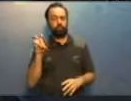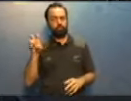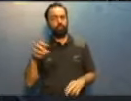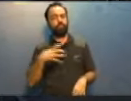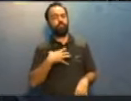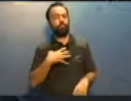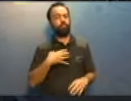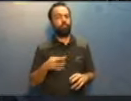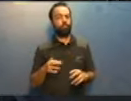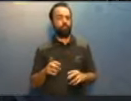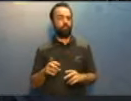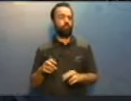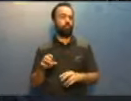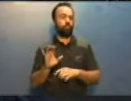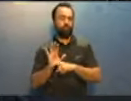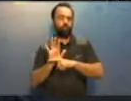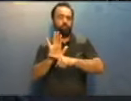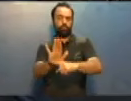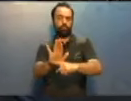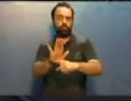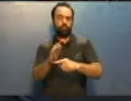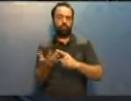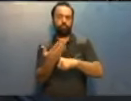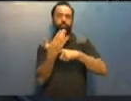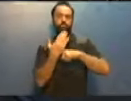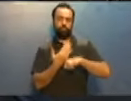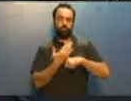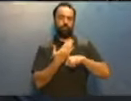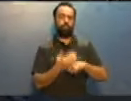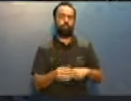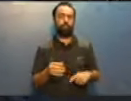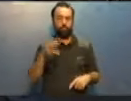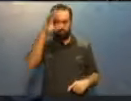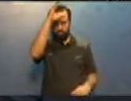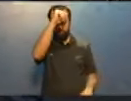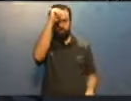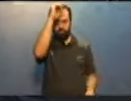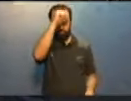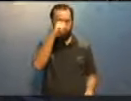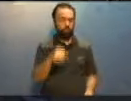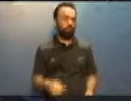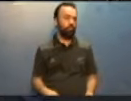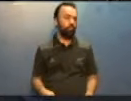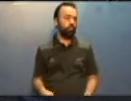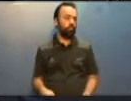ajudam nisso. E nós vamos conhecer quais são esses sentidos que nos ajudam nessa aprendizagem.